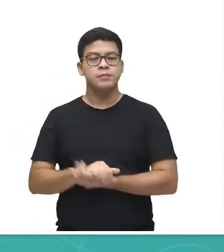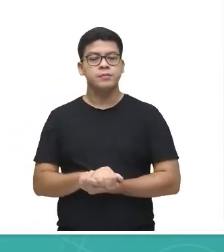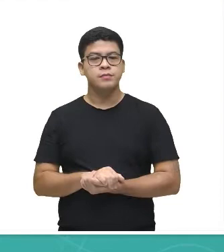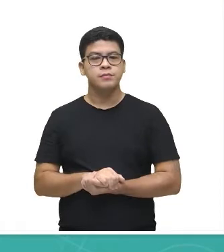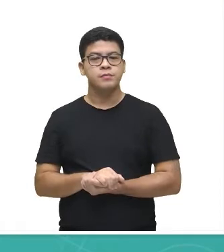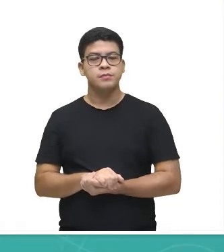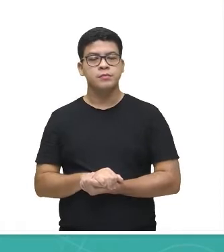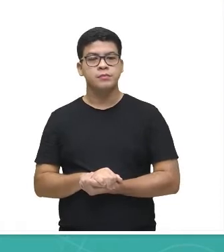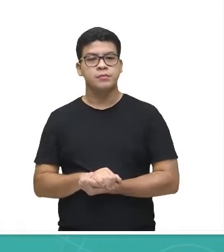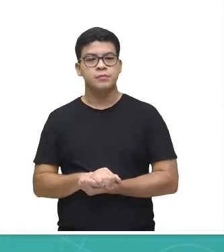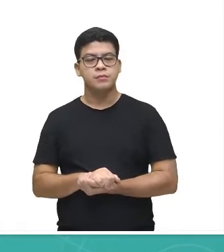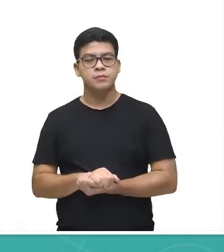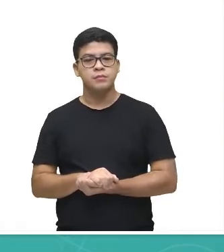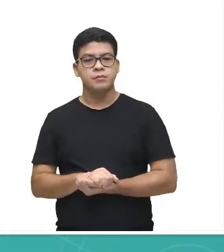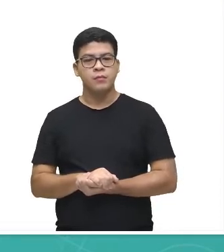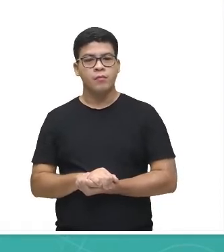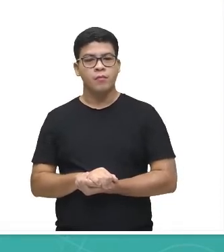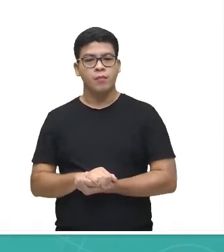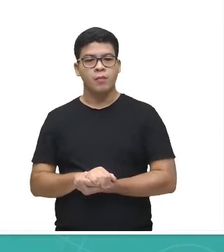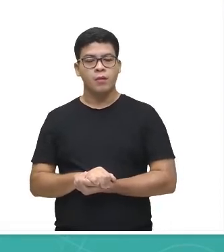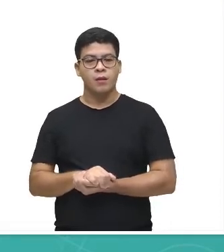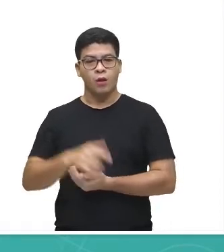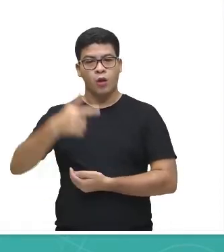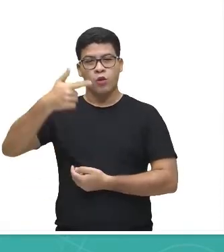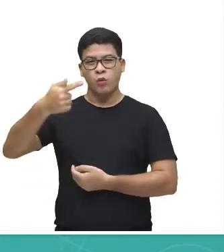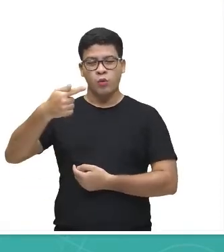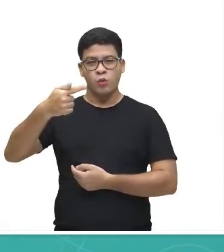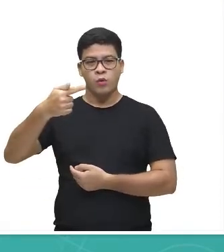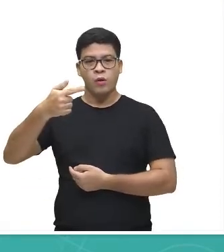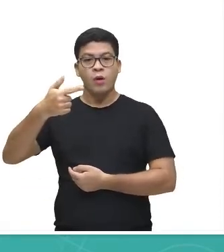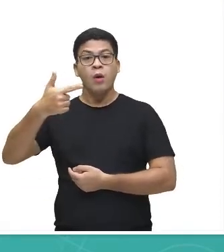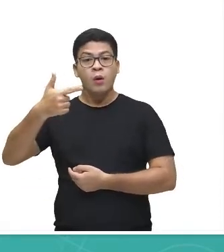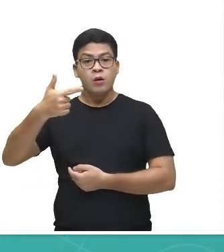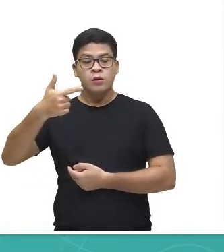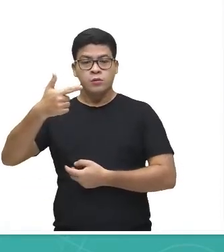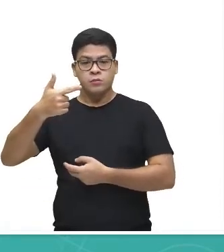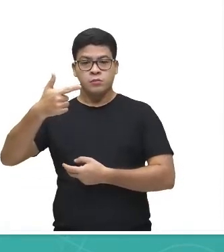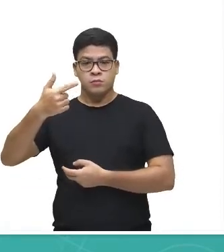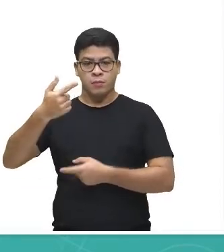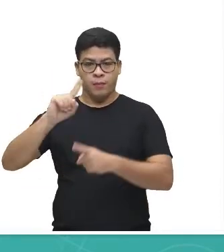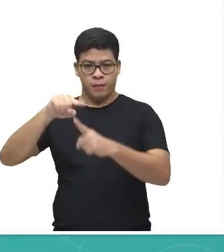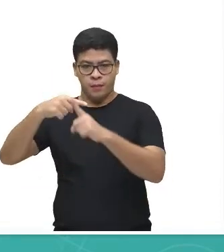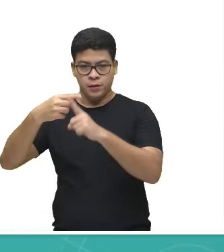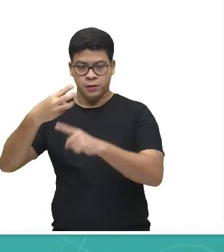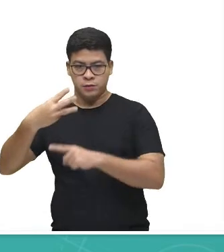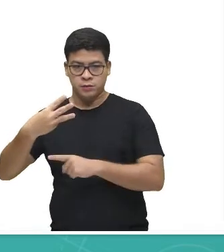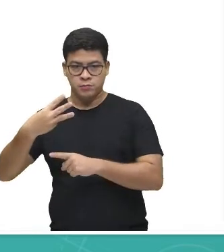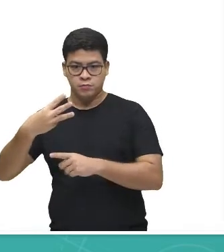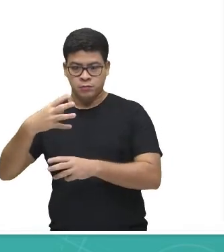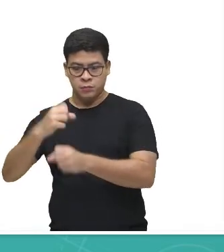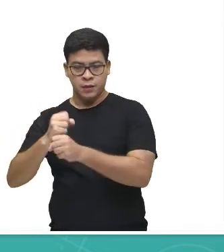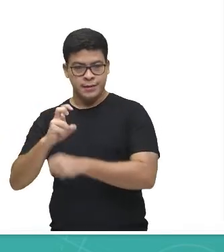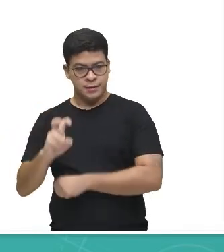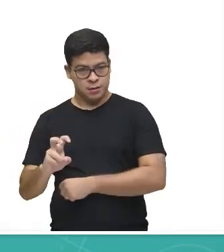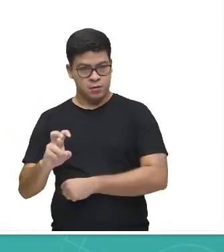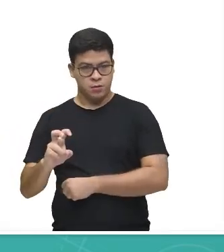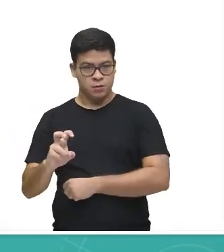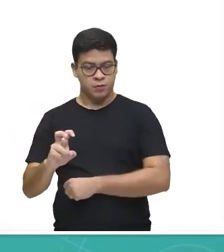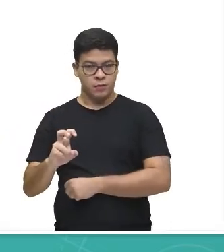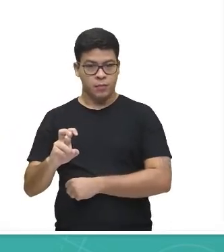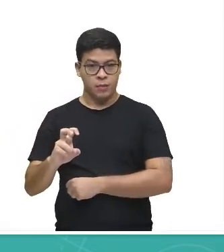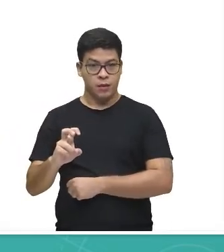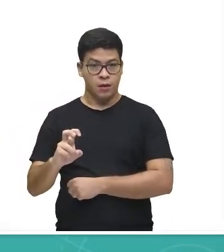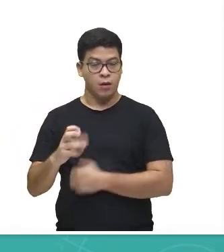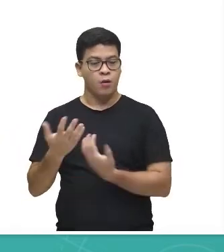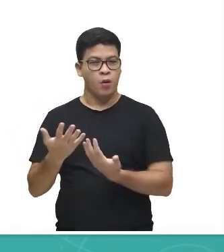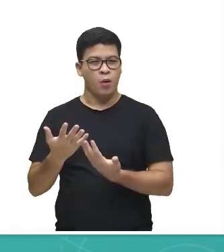seguir? Então, aqui vai dar 2 mais 3 é igual a 5. 5 mais 5 é igual a 10, só que eu não vou colocar o 10